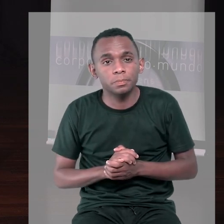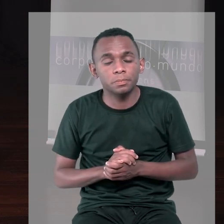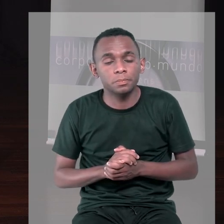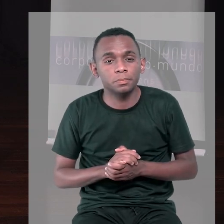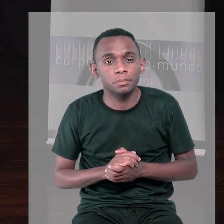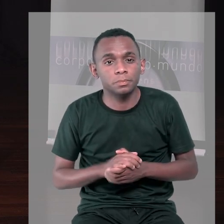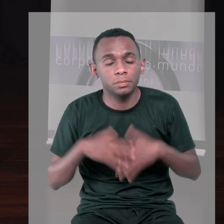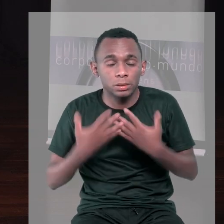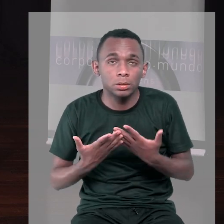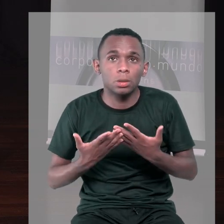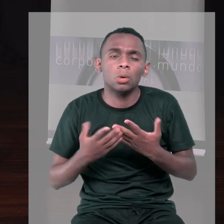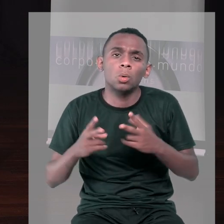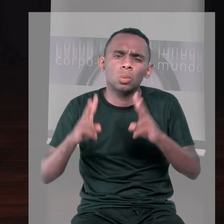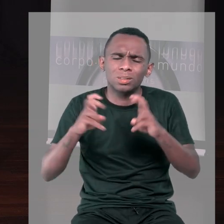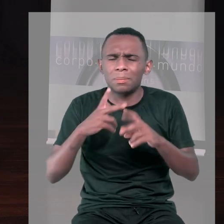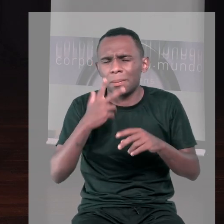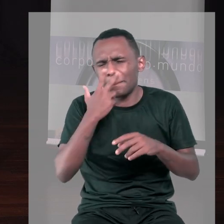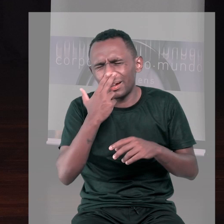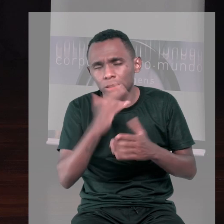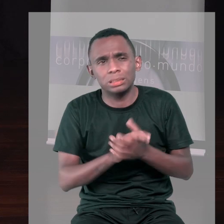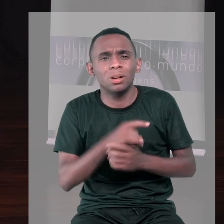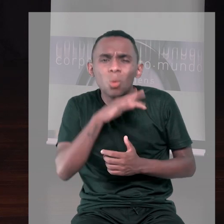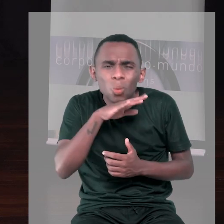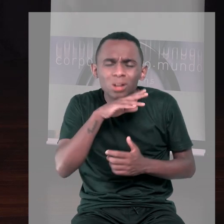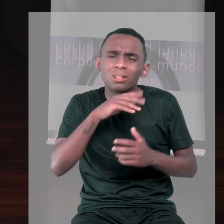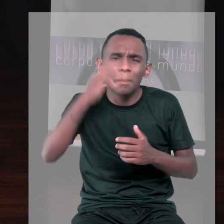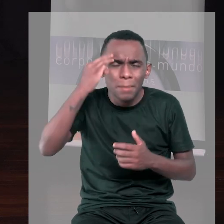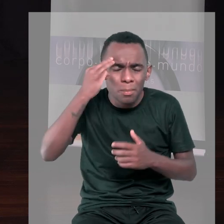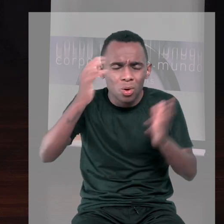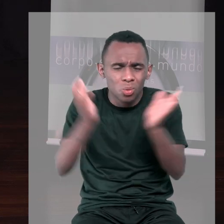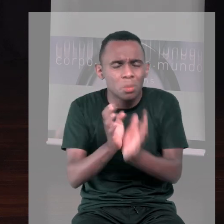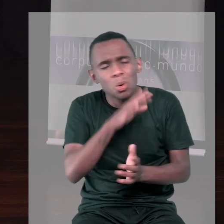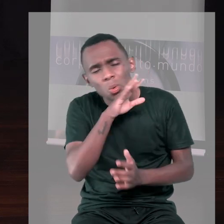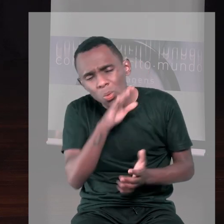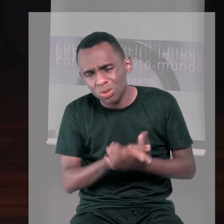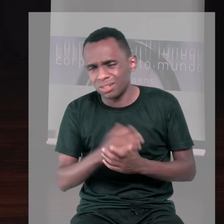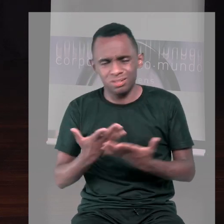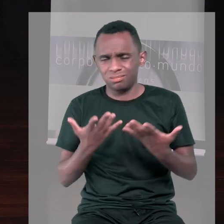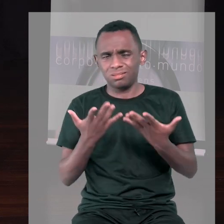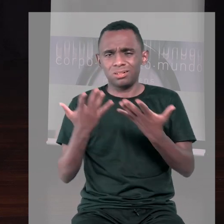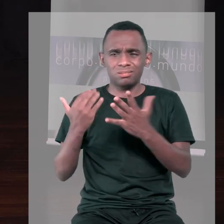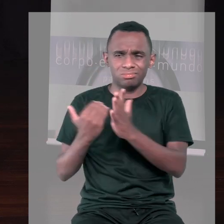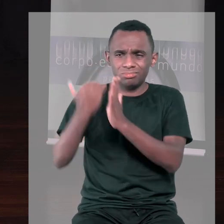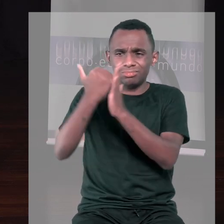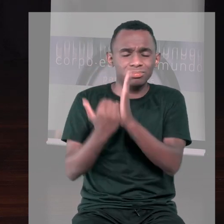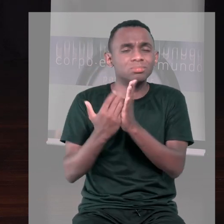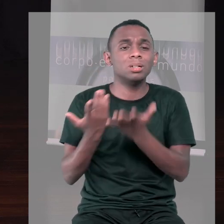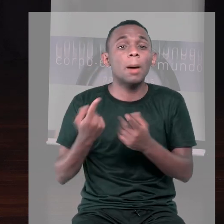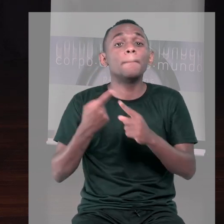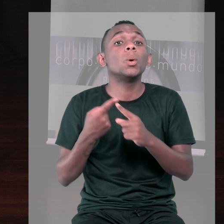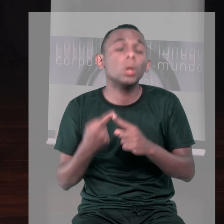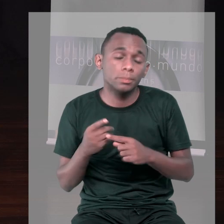história. Eu leio assim, não é? Eu leio dessa forma. Mas, então, eu penso que isso, um posicionamento como esse